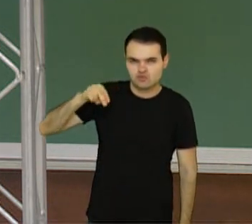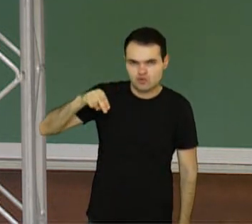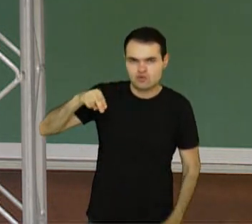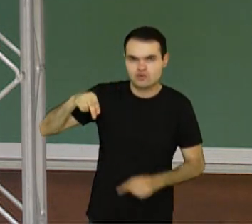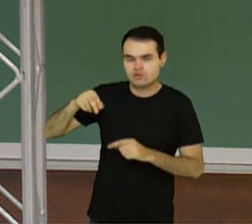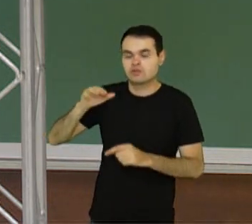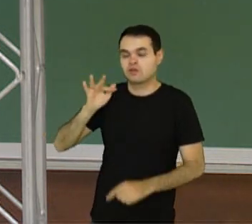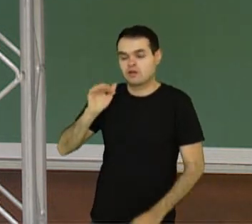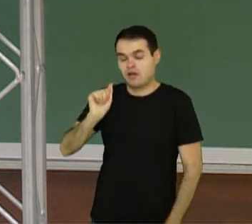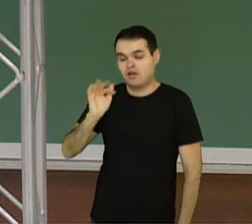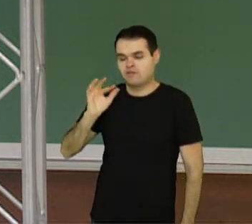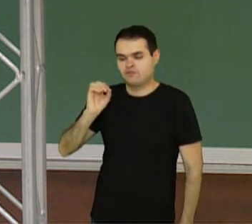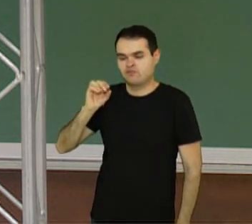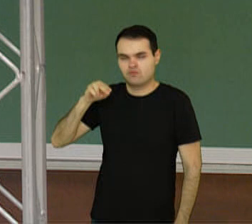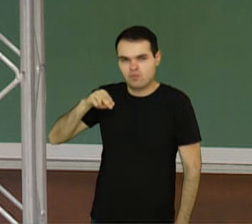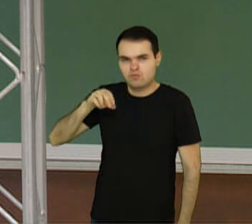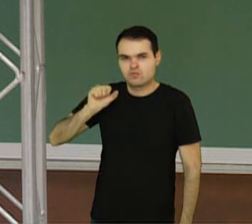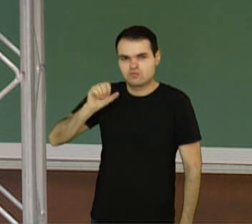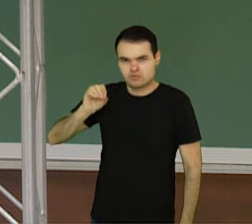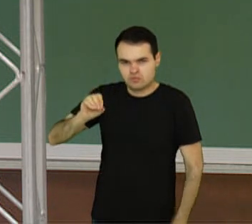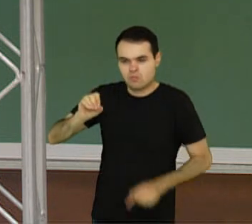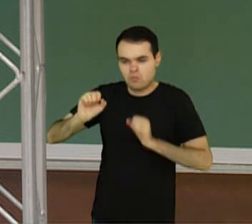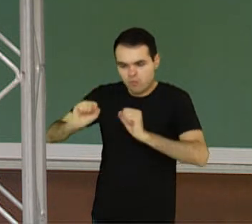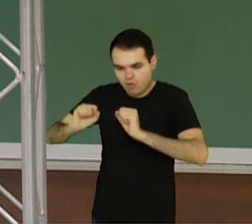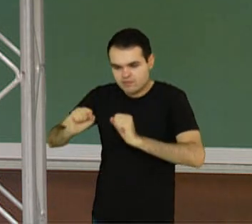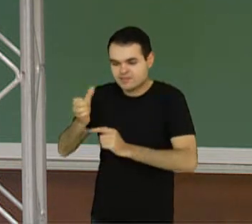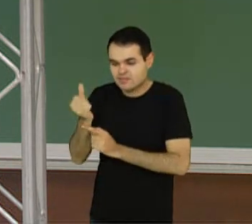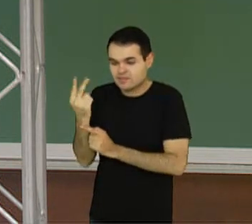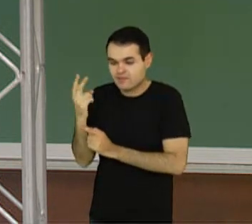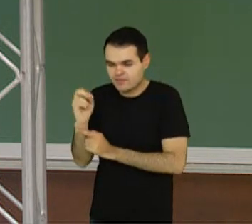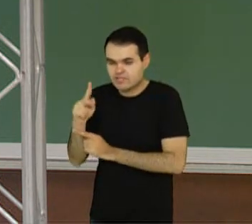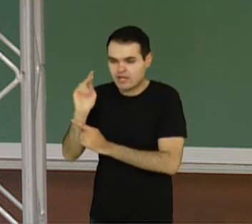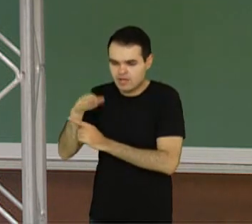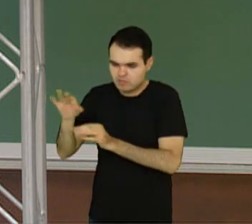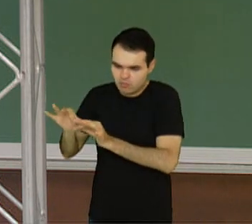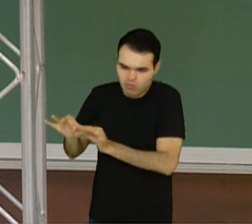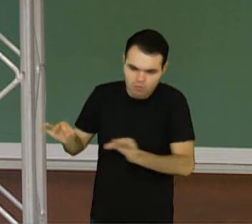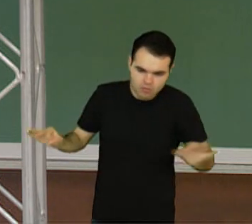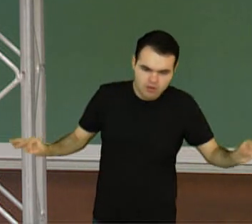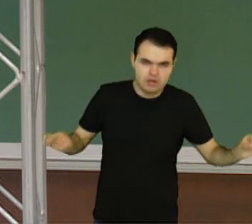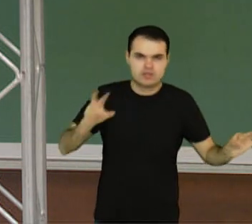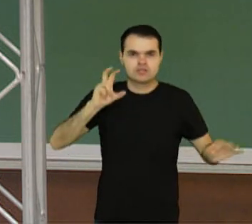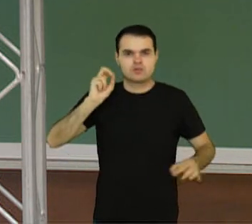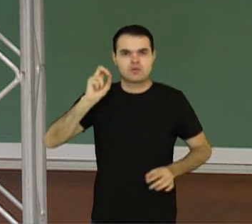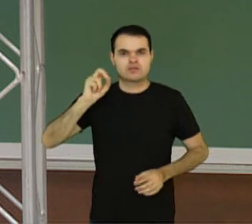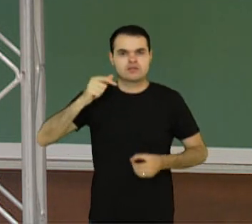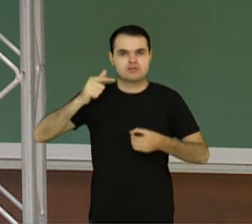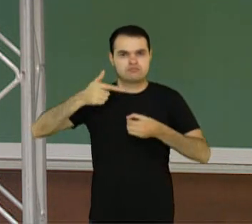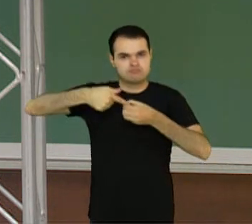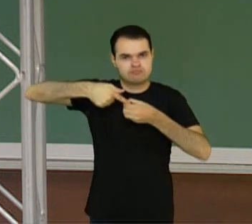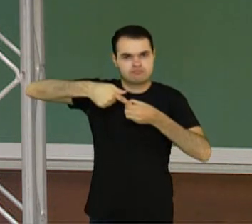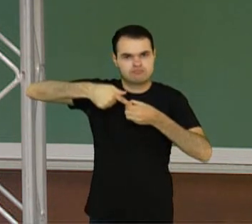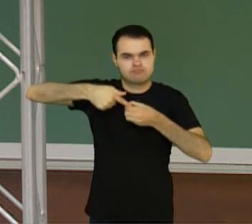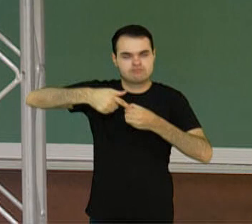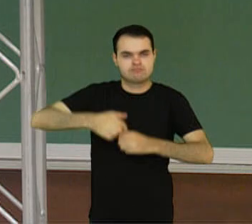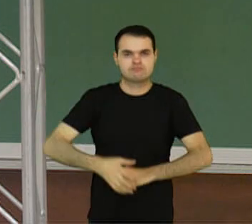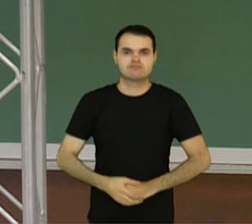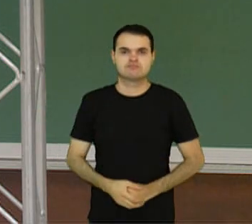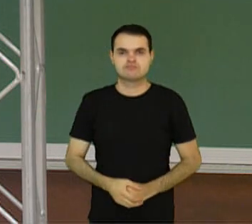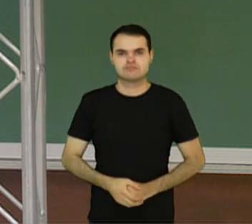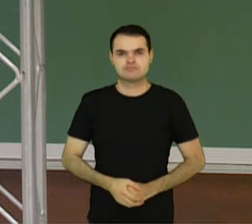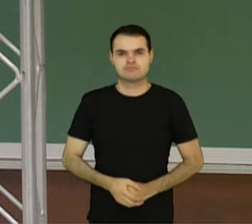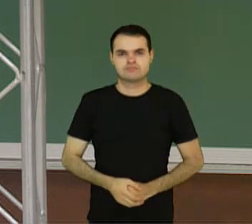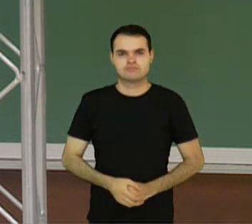percorrer 620 quilômetros com 50 litros de gasolina, ok?